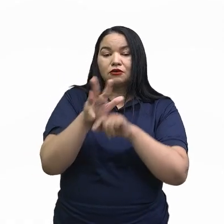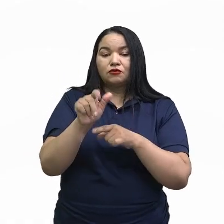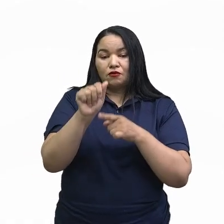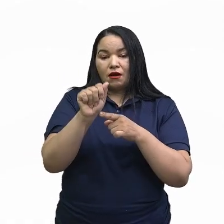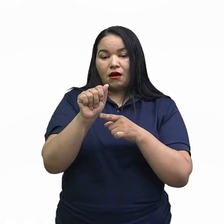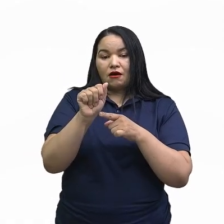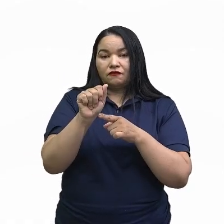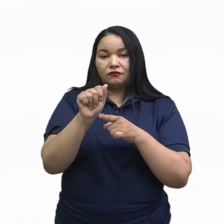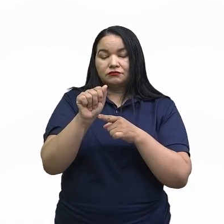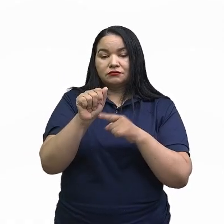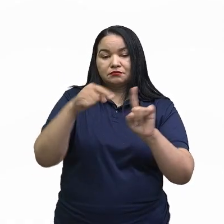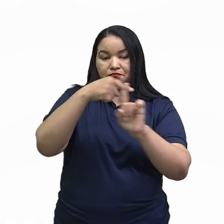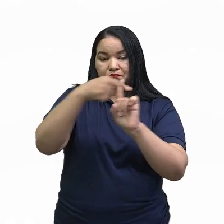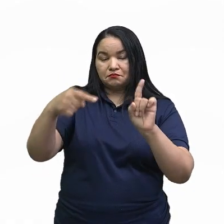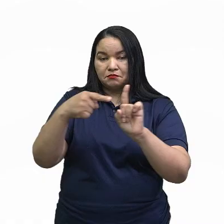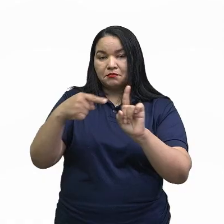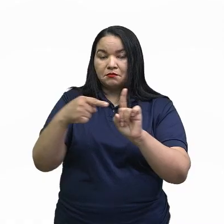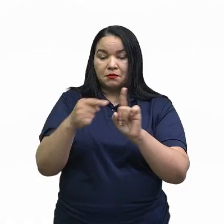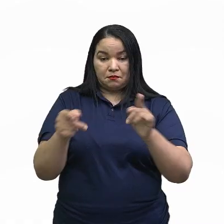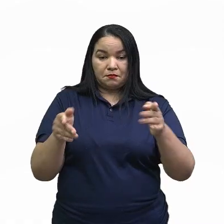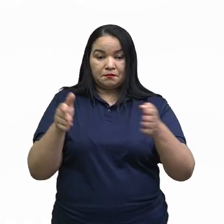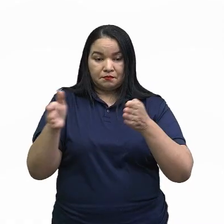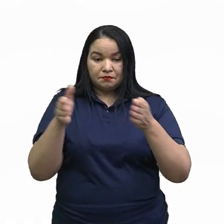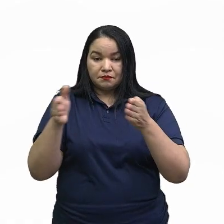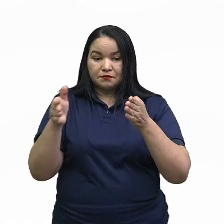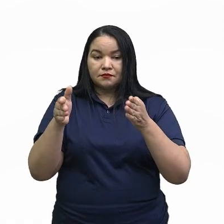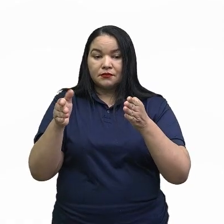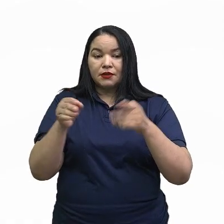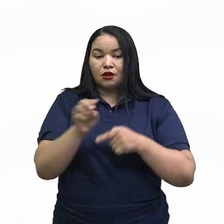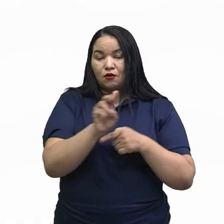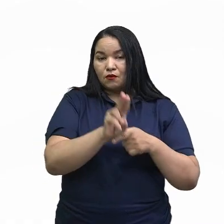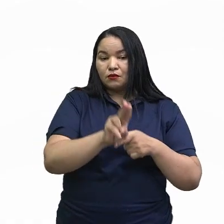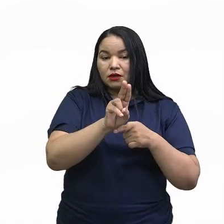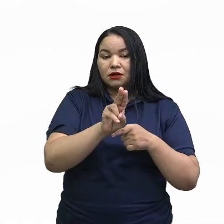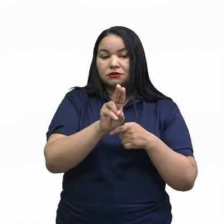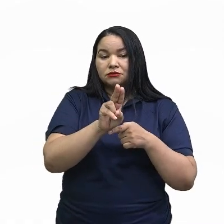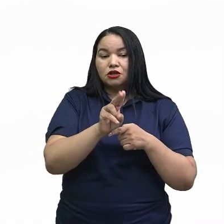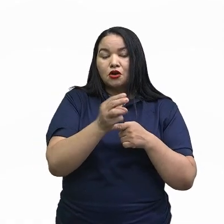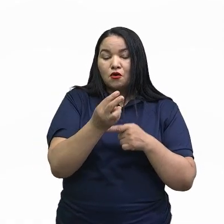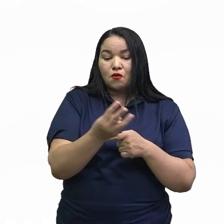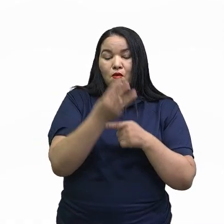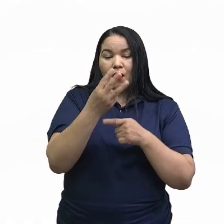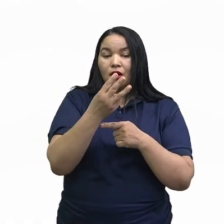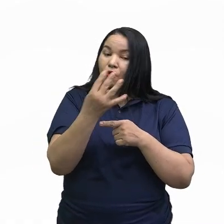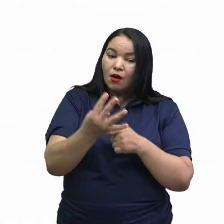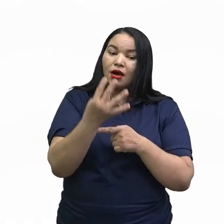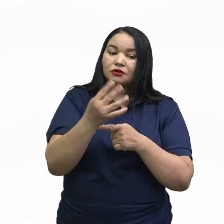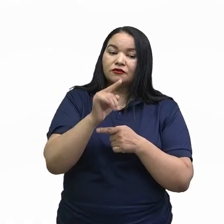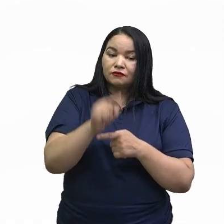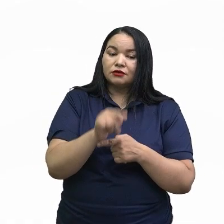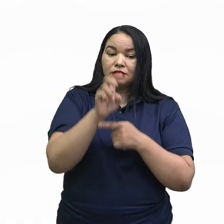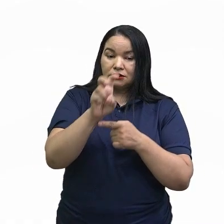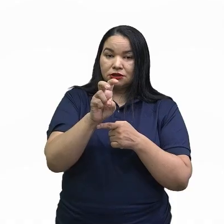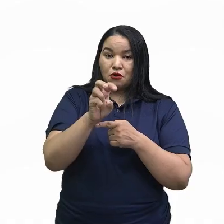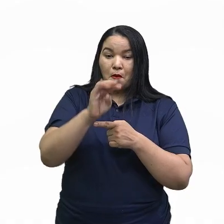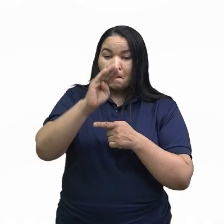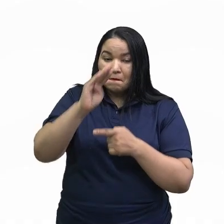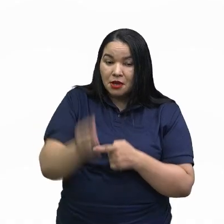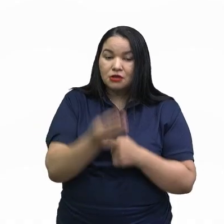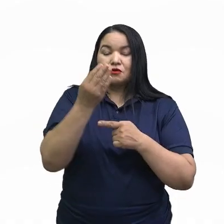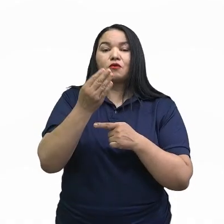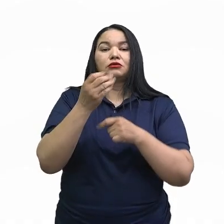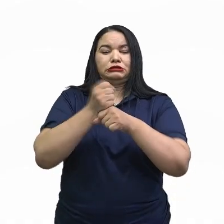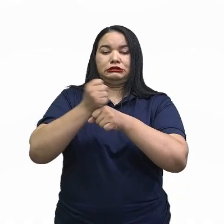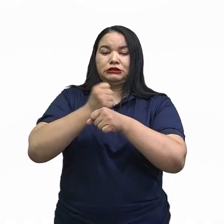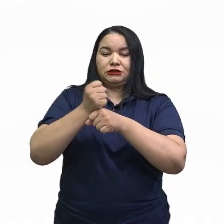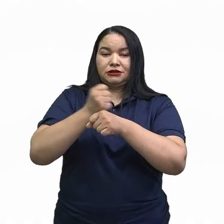a meia-vida do urânio, gente, olha só, é de 4,5 bilhão de anos, é muito tempo, né? Então, é